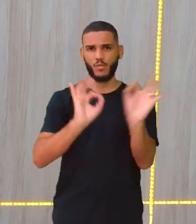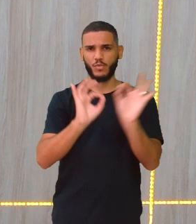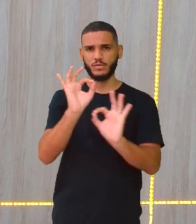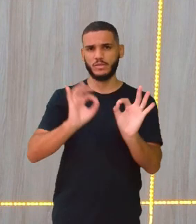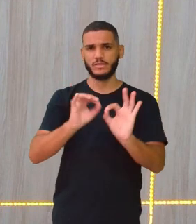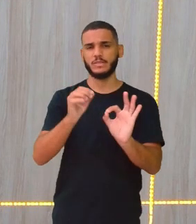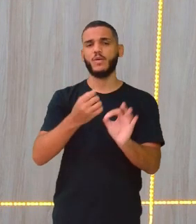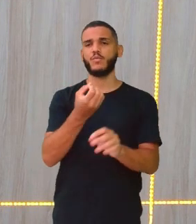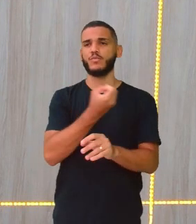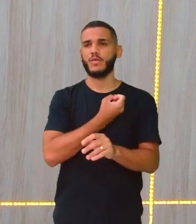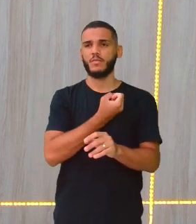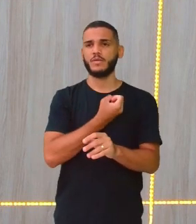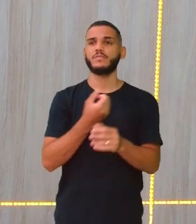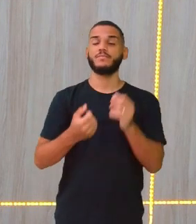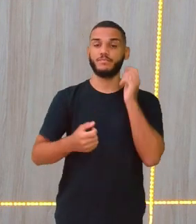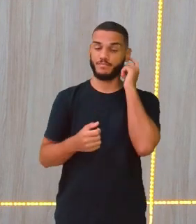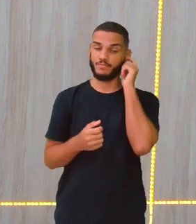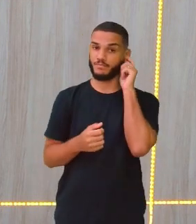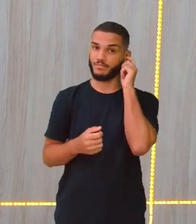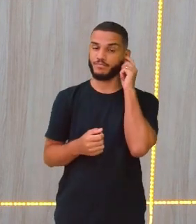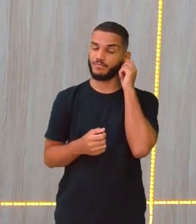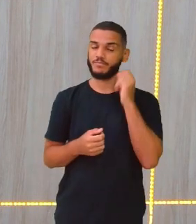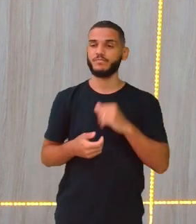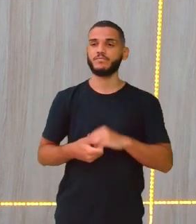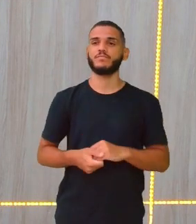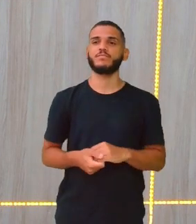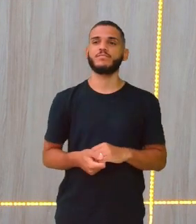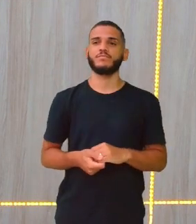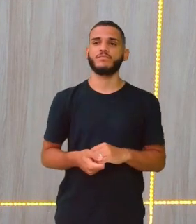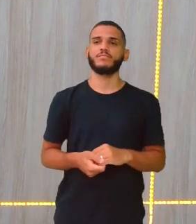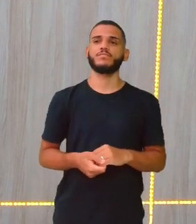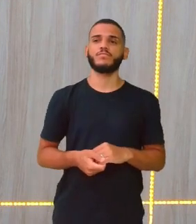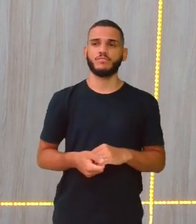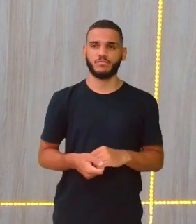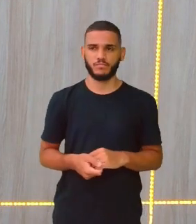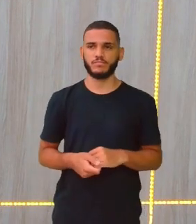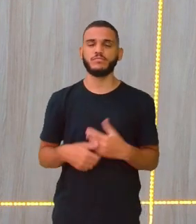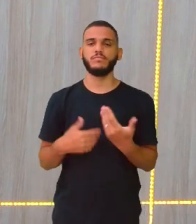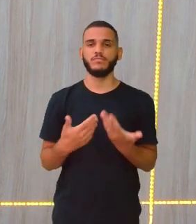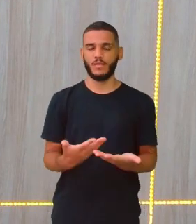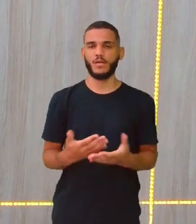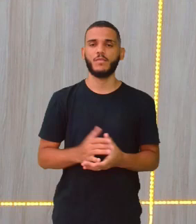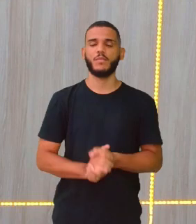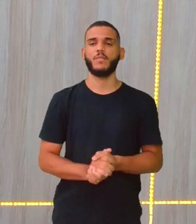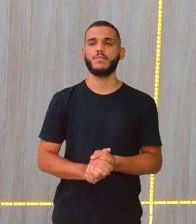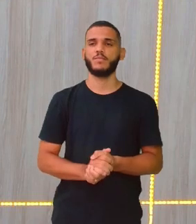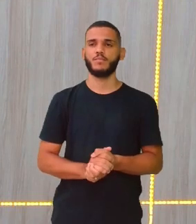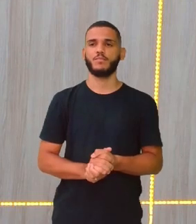29 menos 1, 28. 2022 mais 4, que multiplica 28.